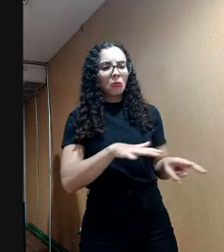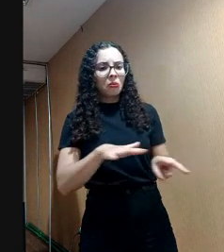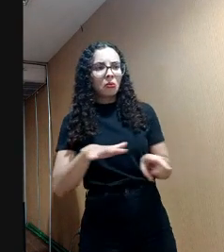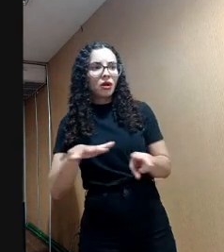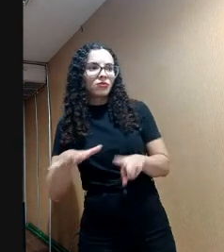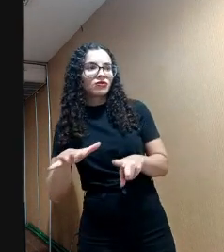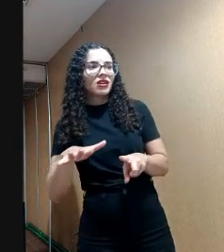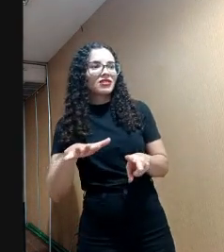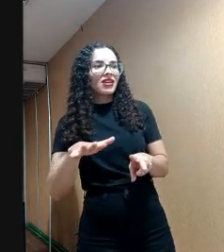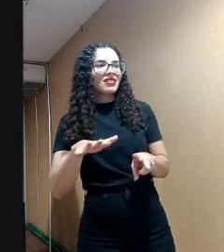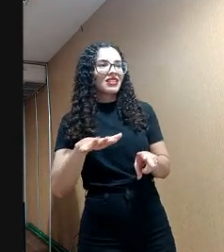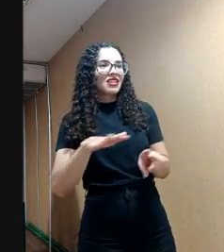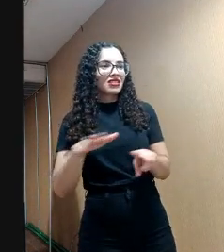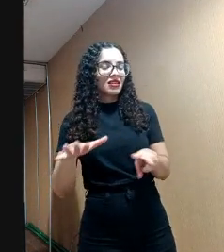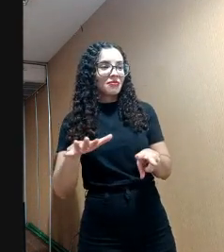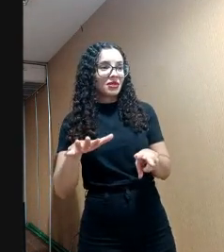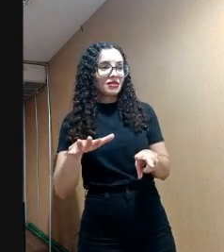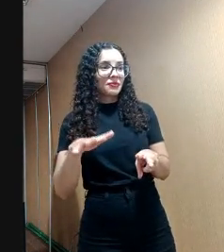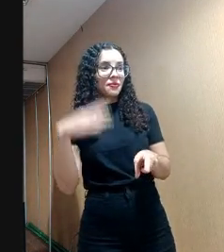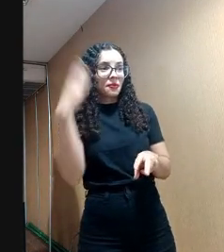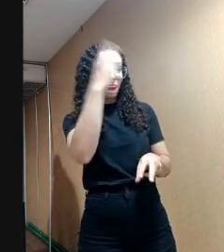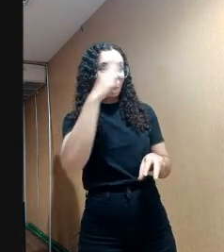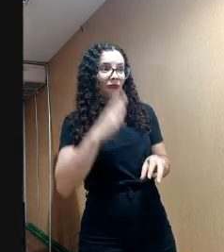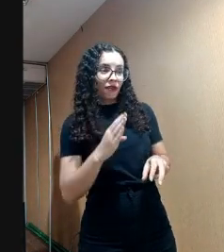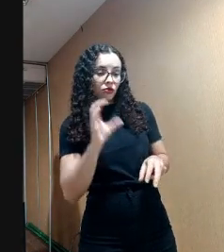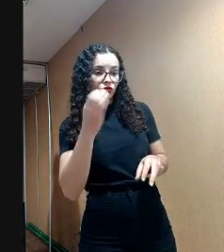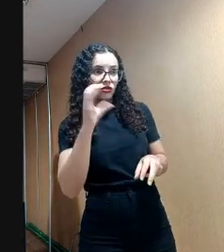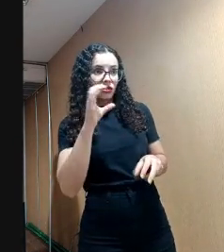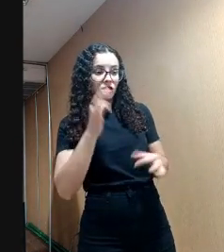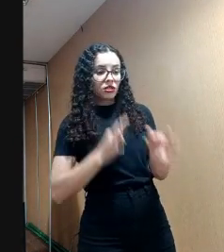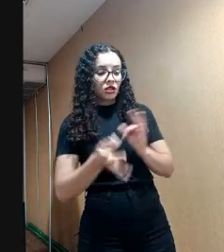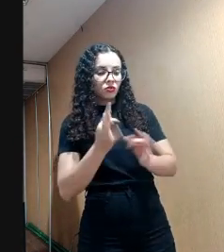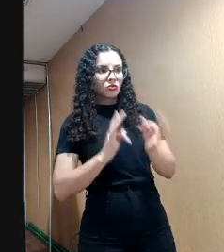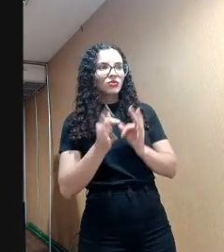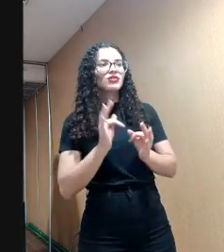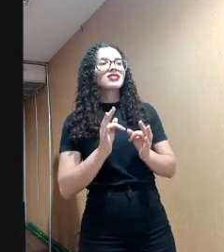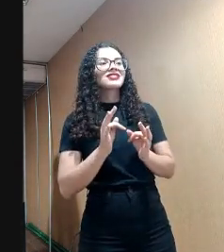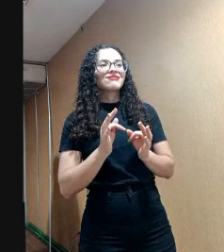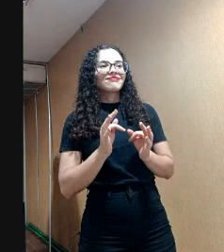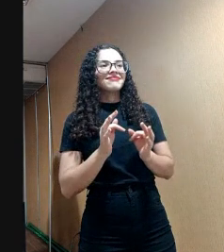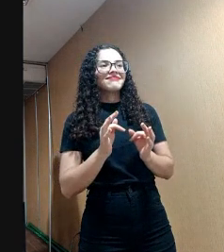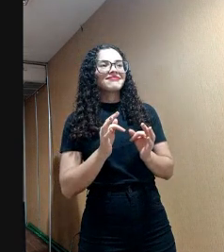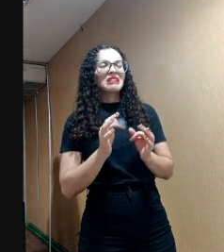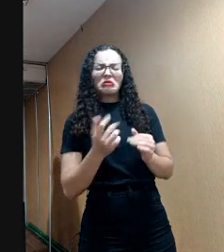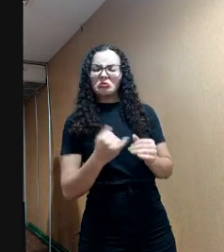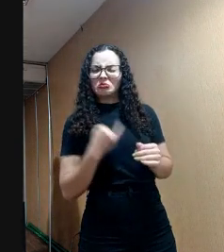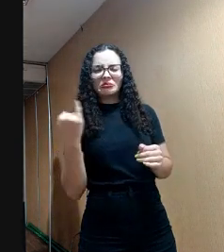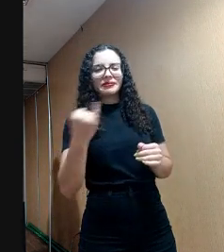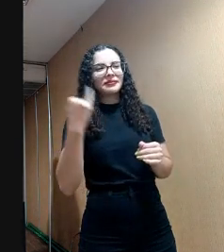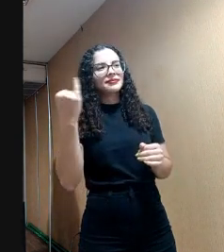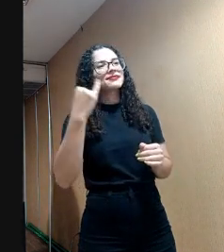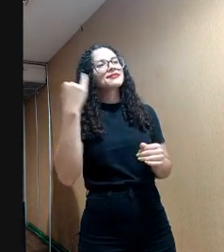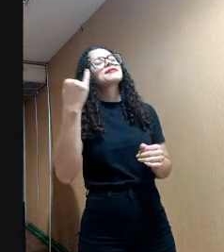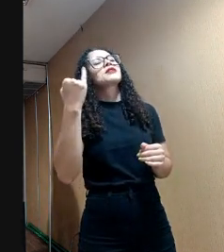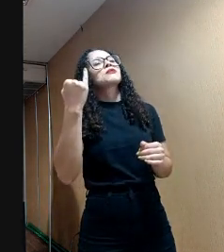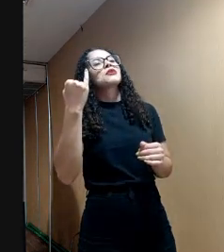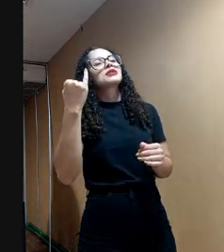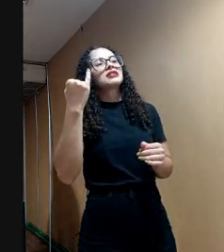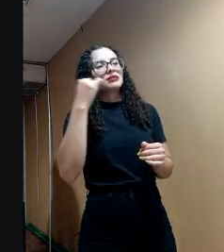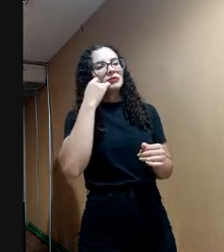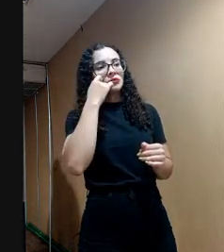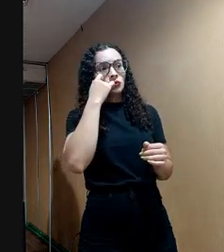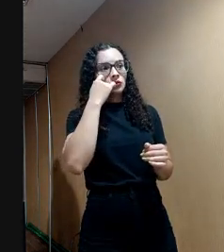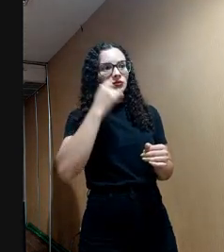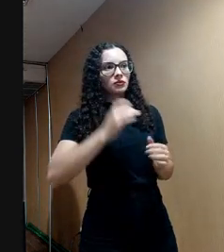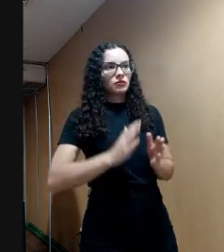Semana Nacional de Ciência e Tecnologia. Então, temos eventos de popularização da ciência, de